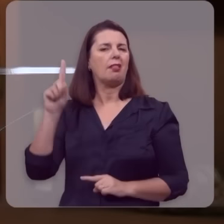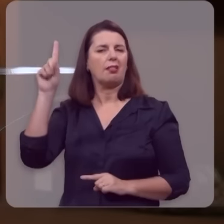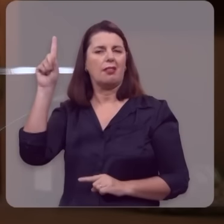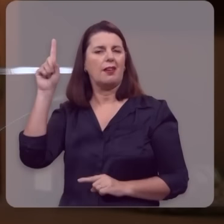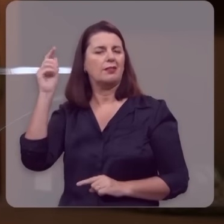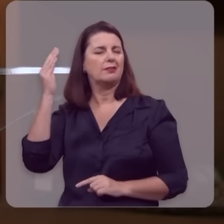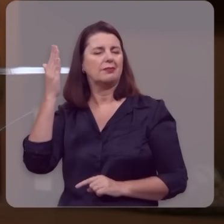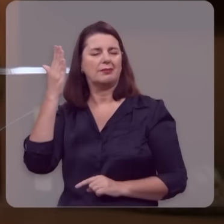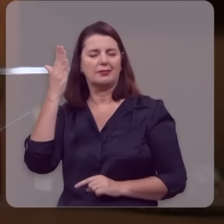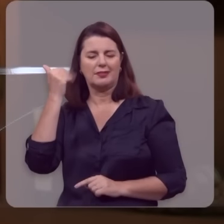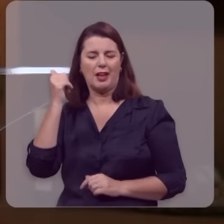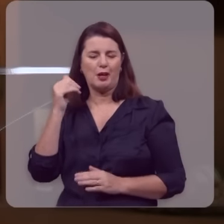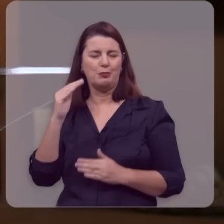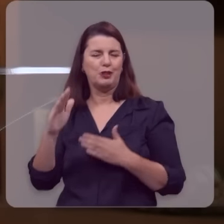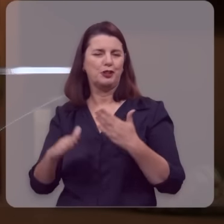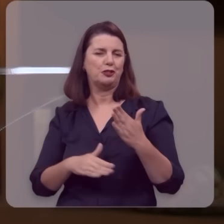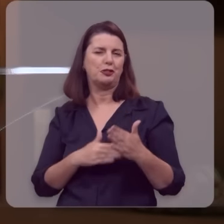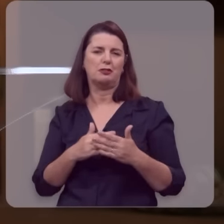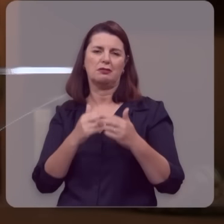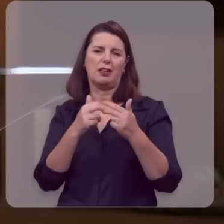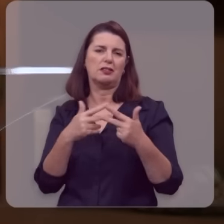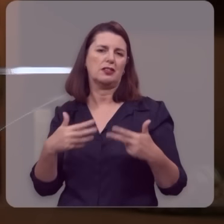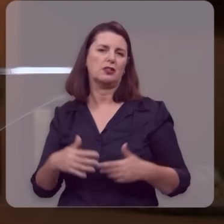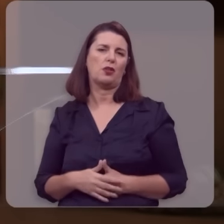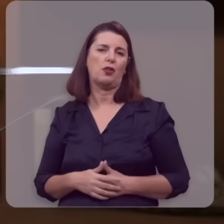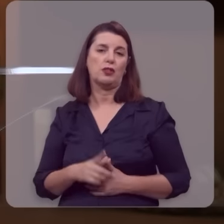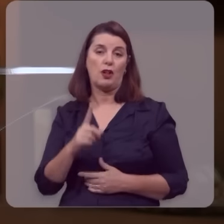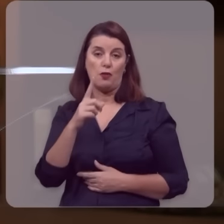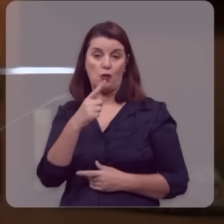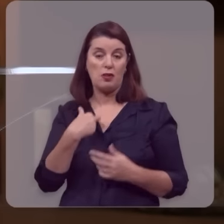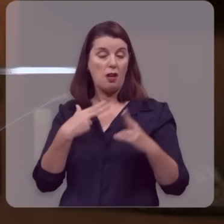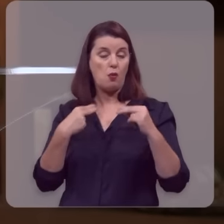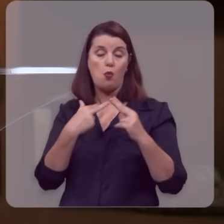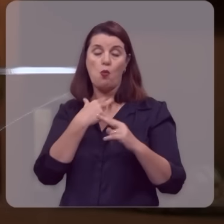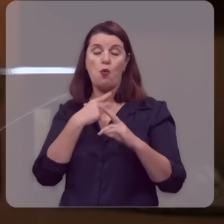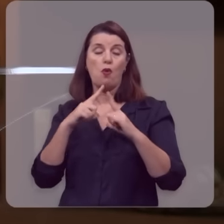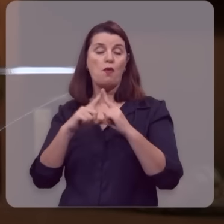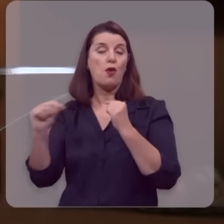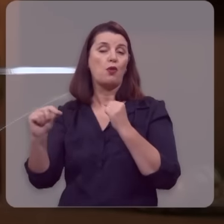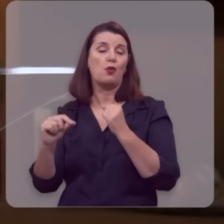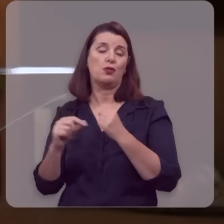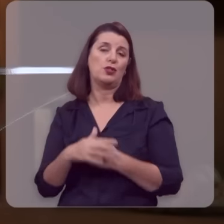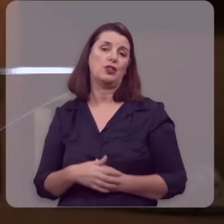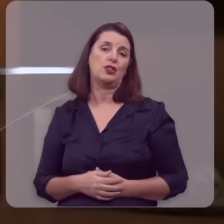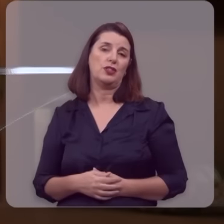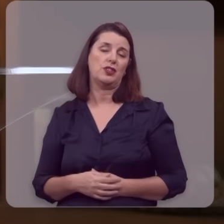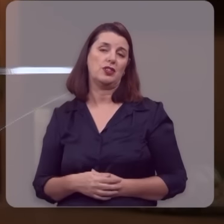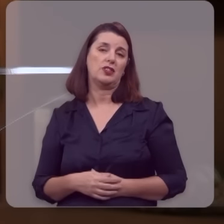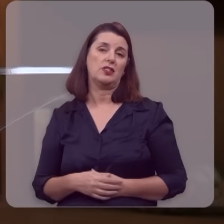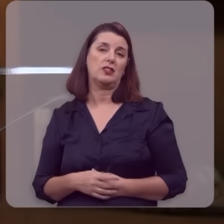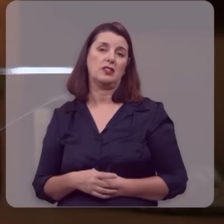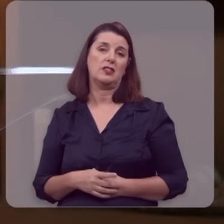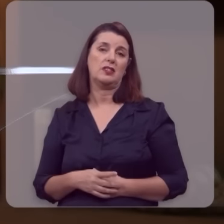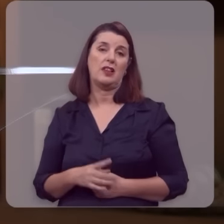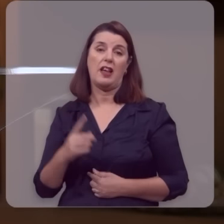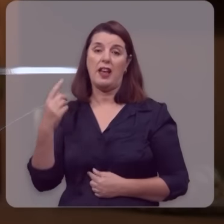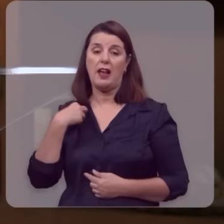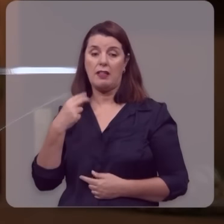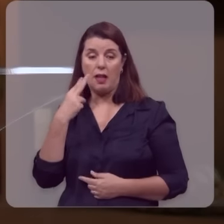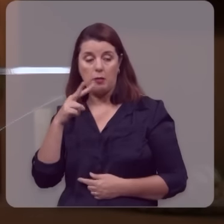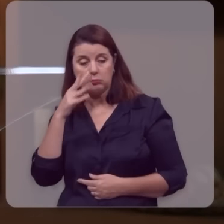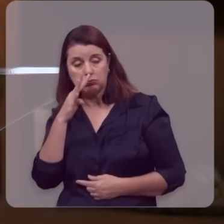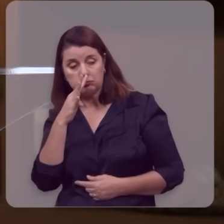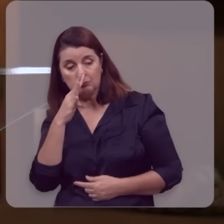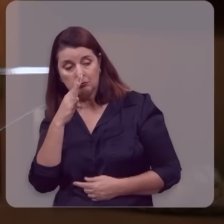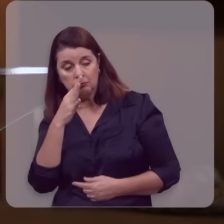Deus é inescapável você está encurralado por ele ele está no seu